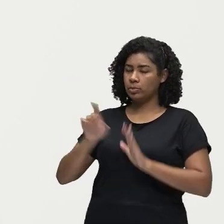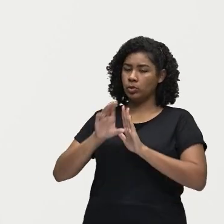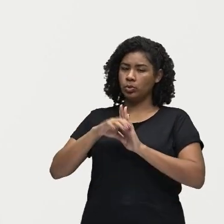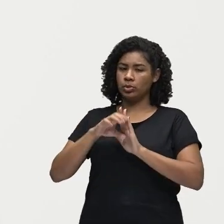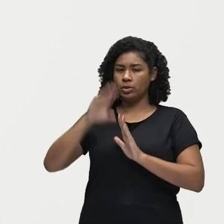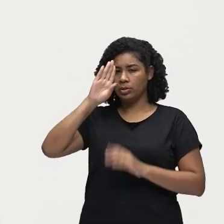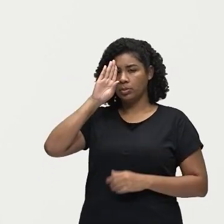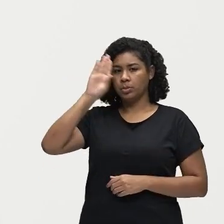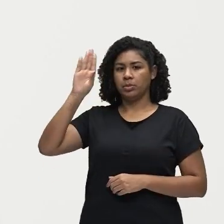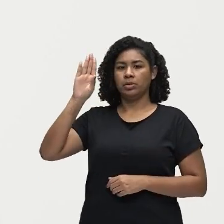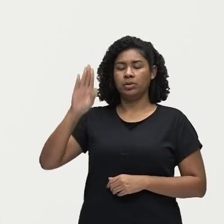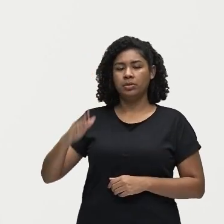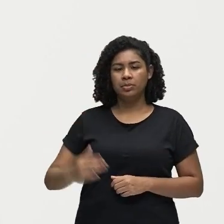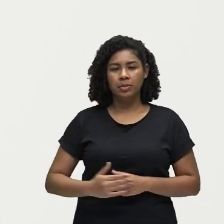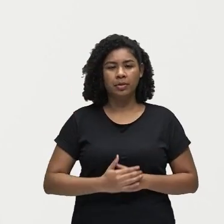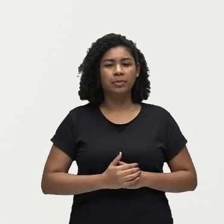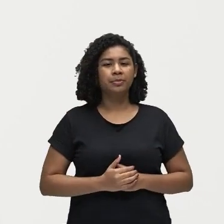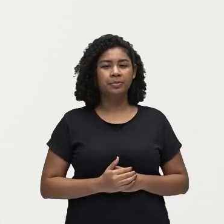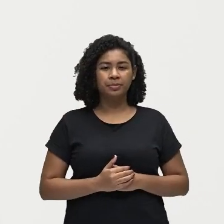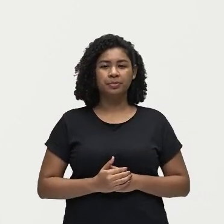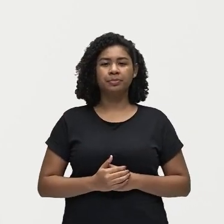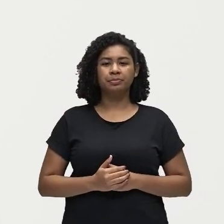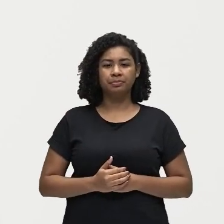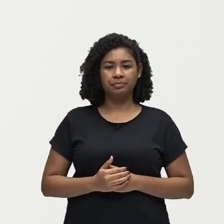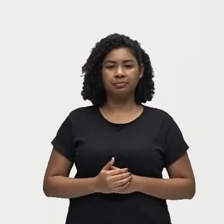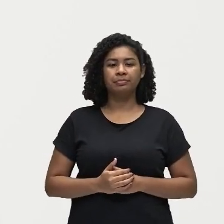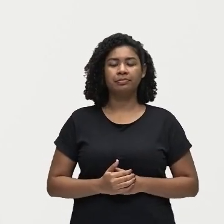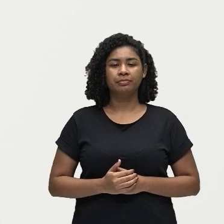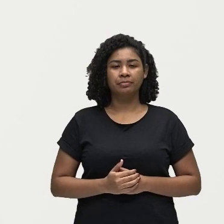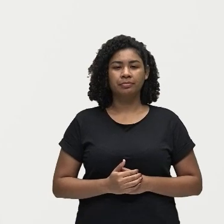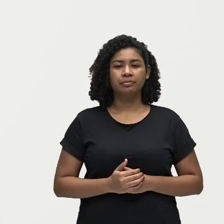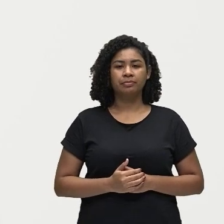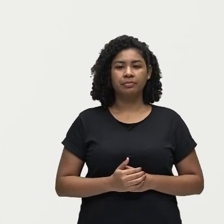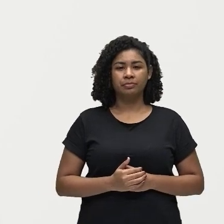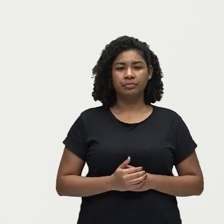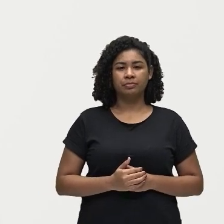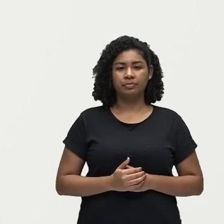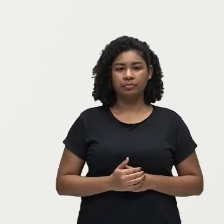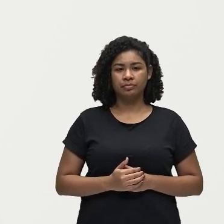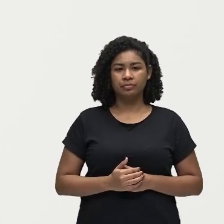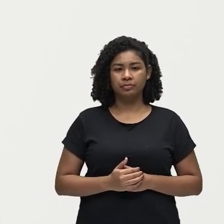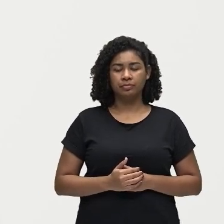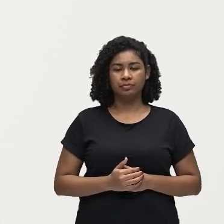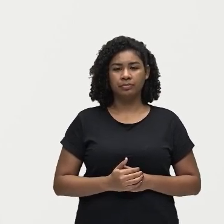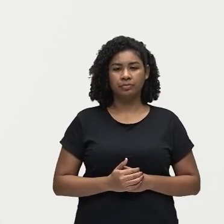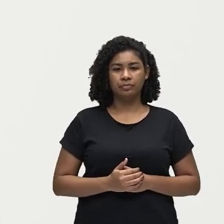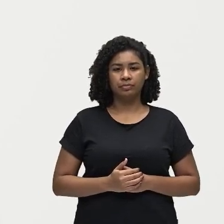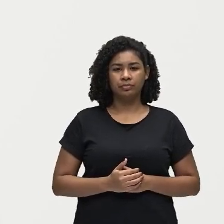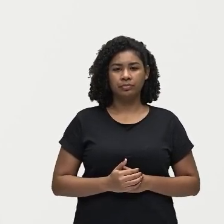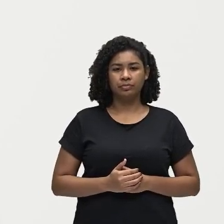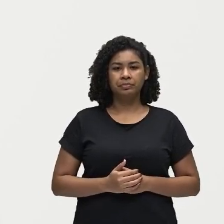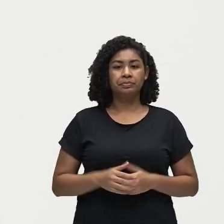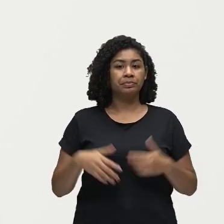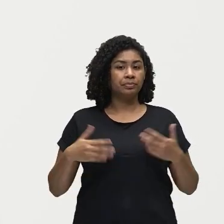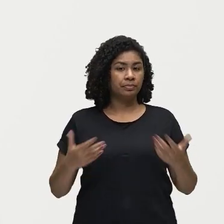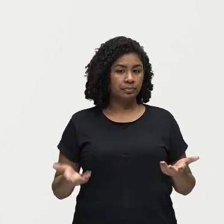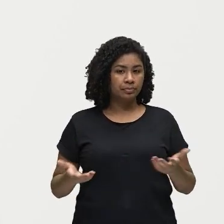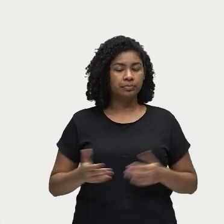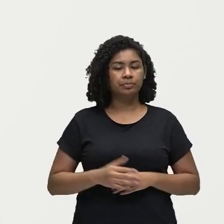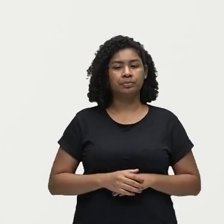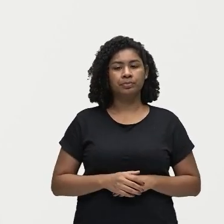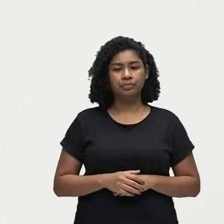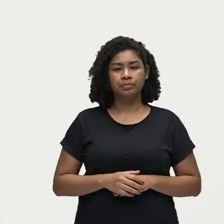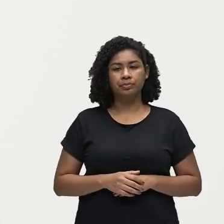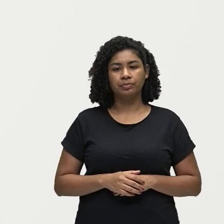que ocorrem em indivíduos de espécies diferentes. Já